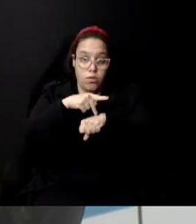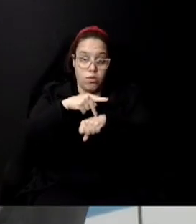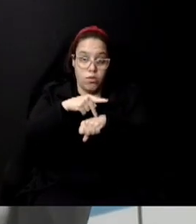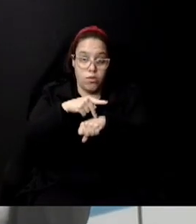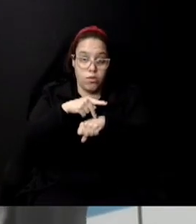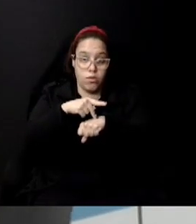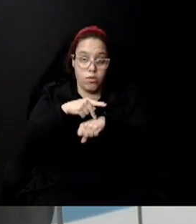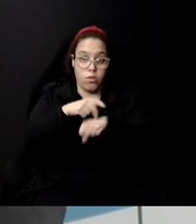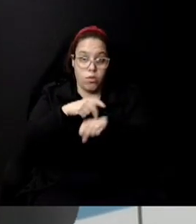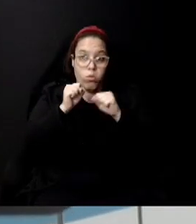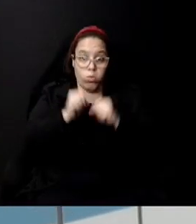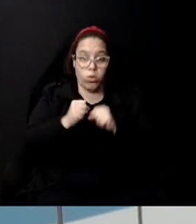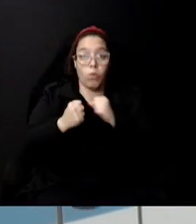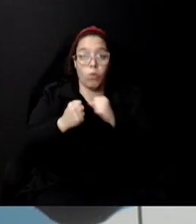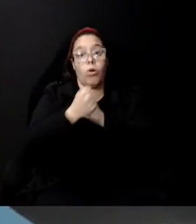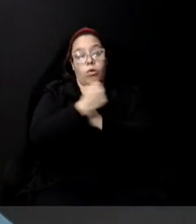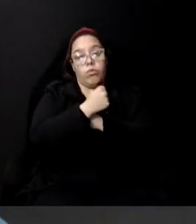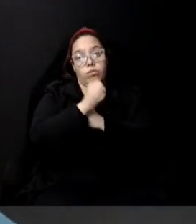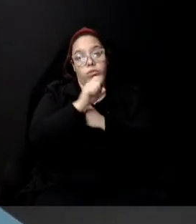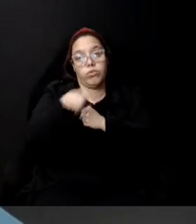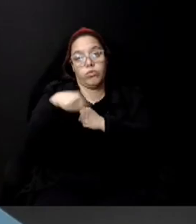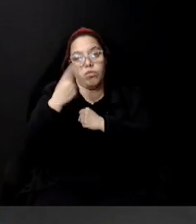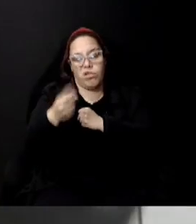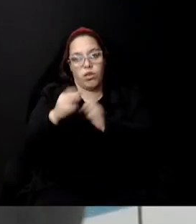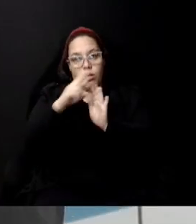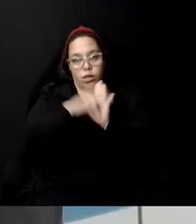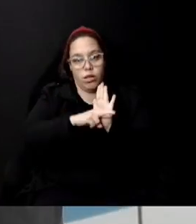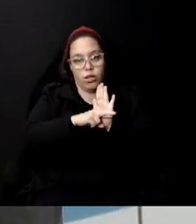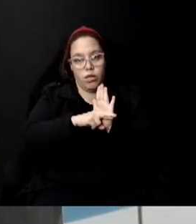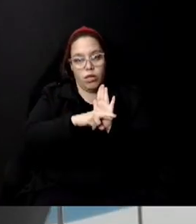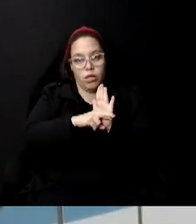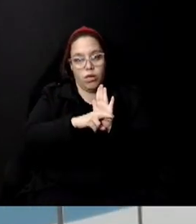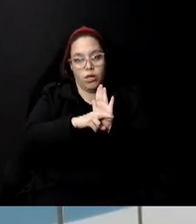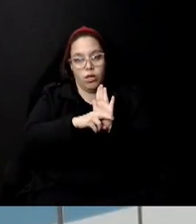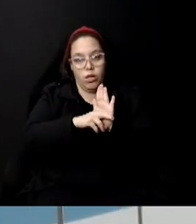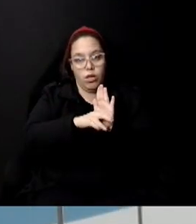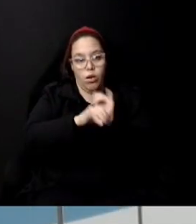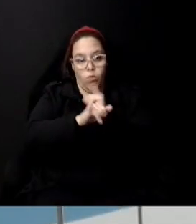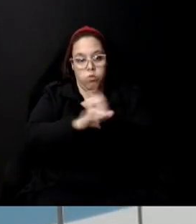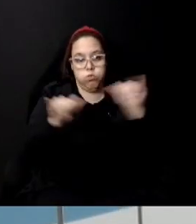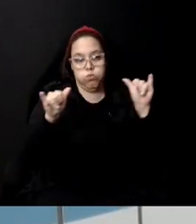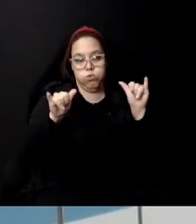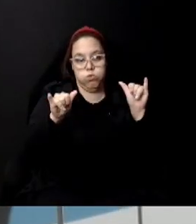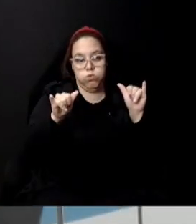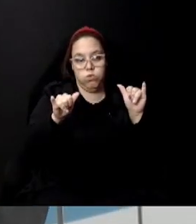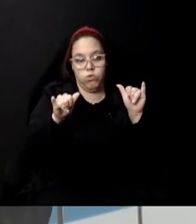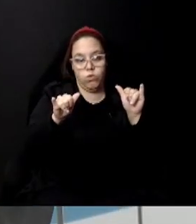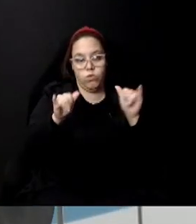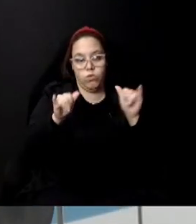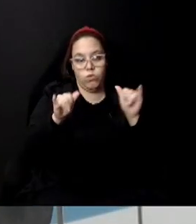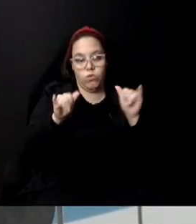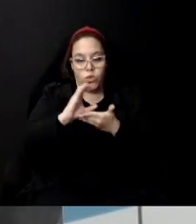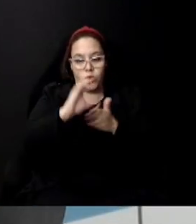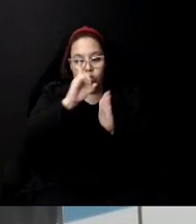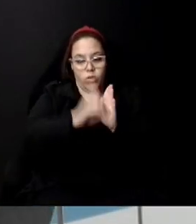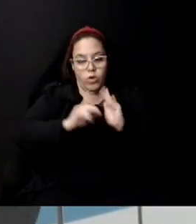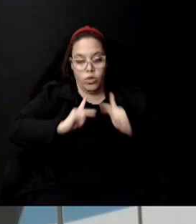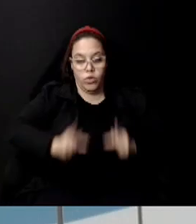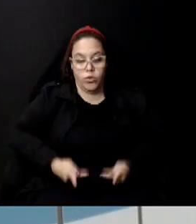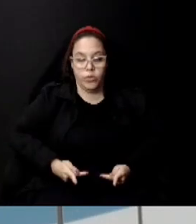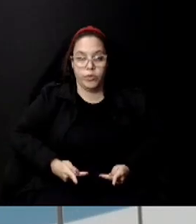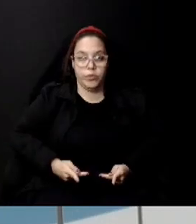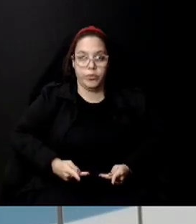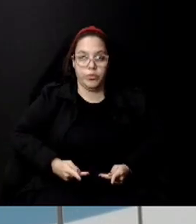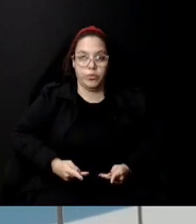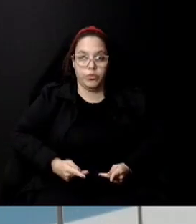se defender e depois esse relatório é publicado. No caso do Conselho de Direitos Humanos, a gente tem o que a gente chama de revisão